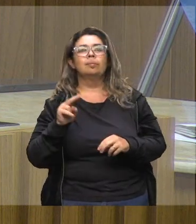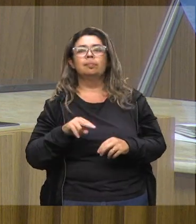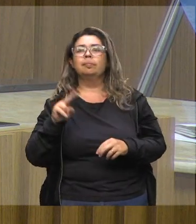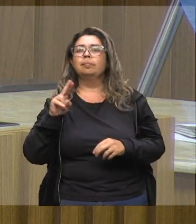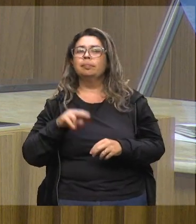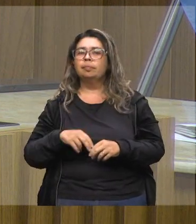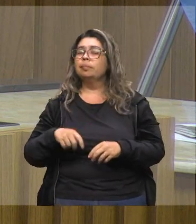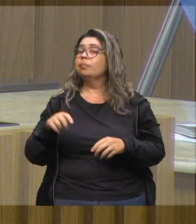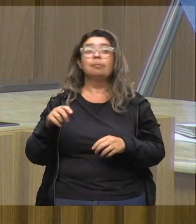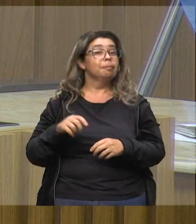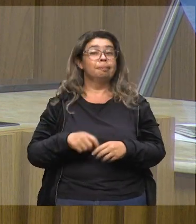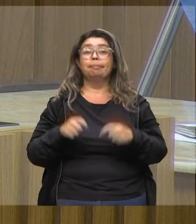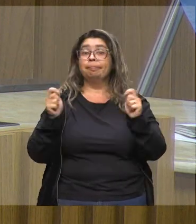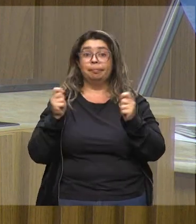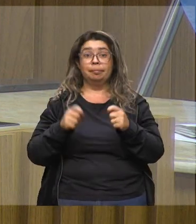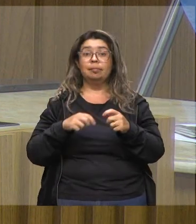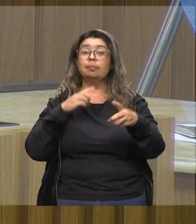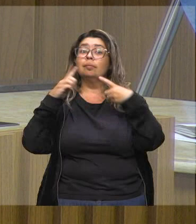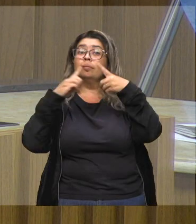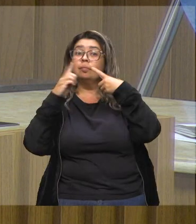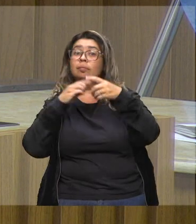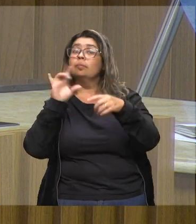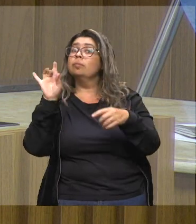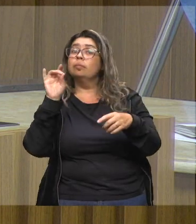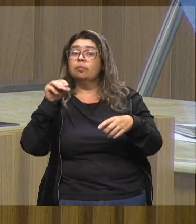discussão no mês de maio, mas